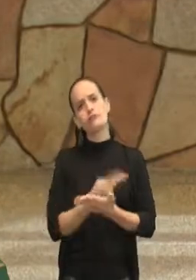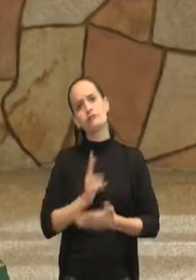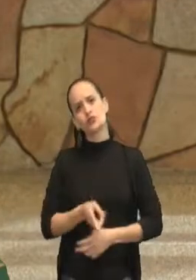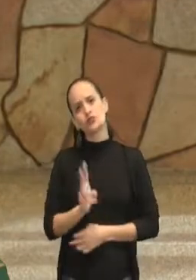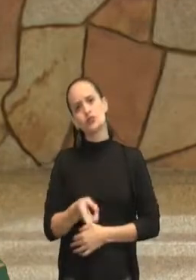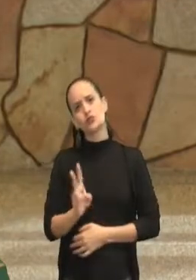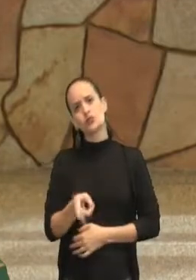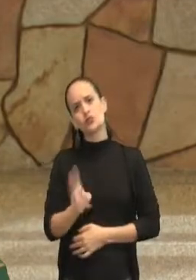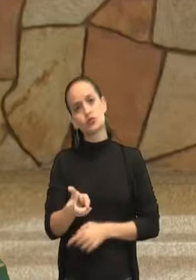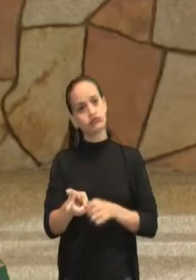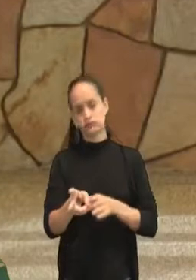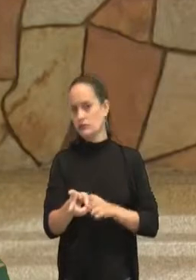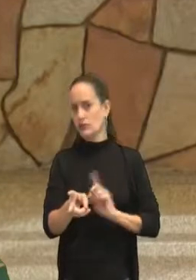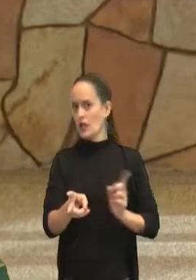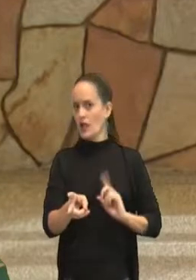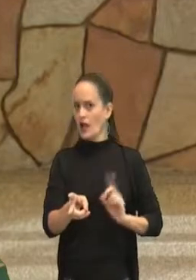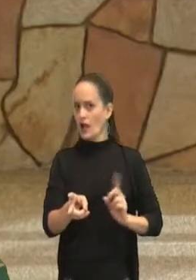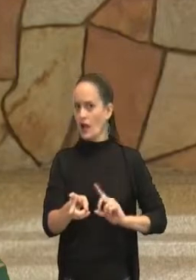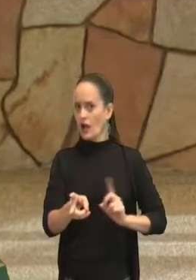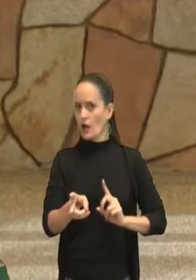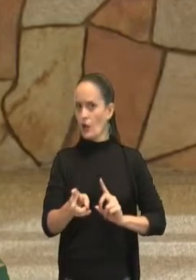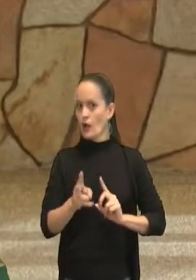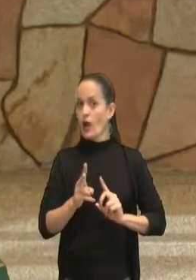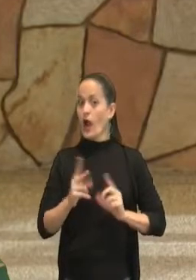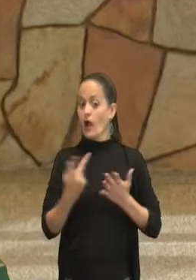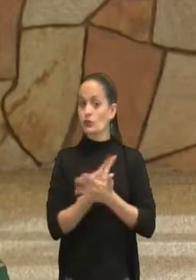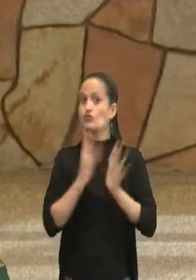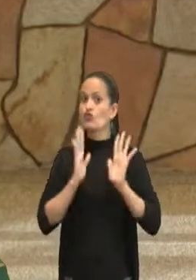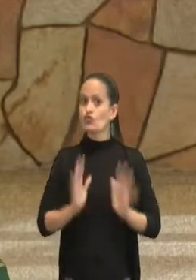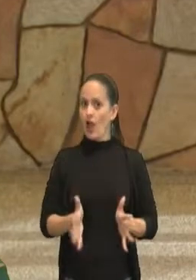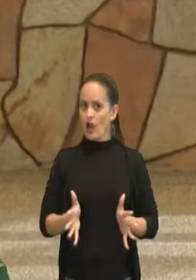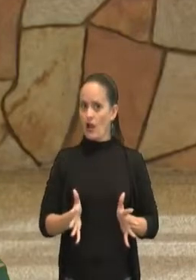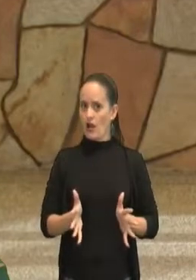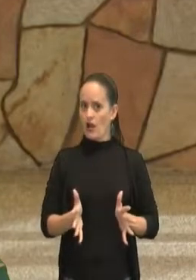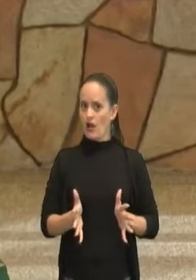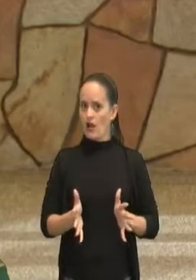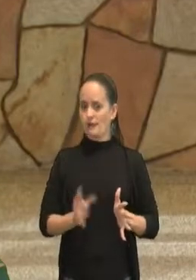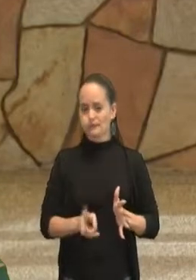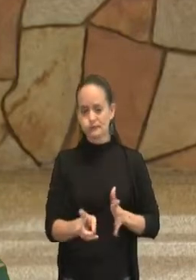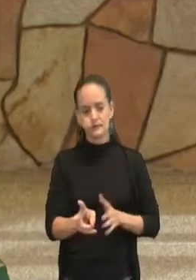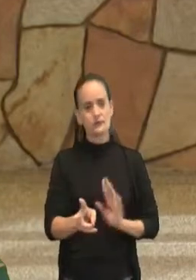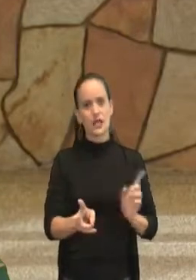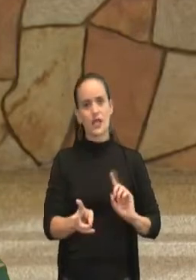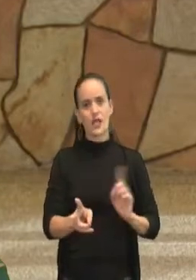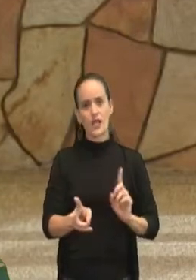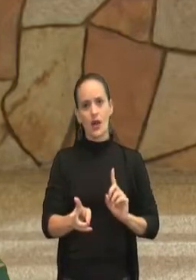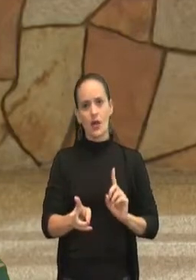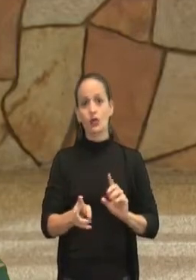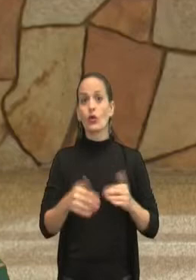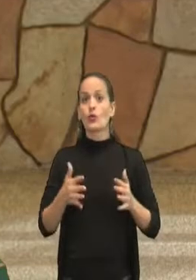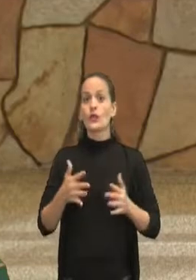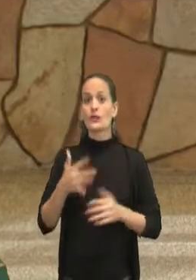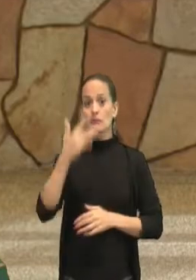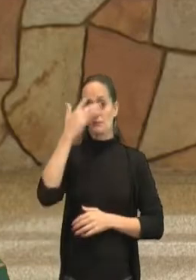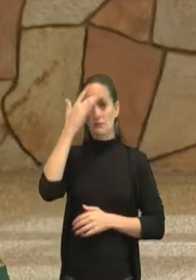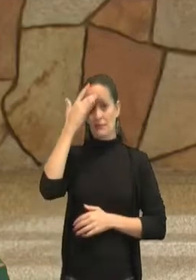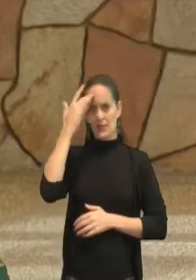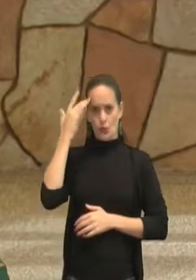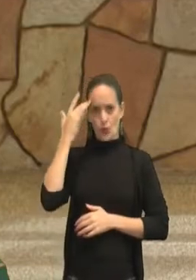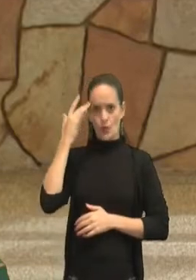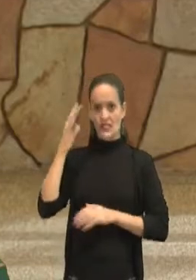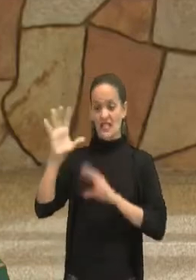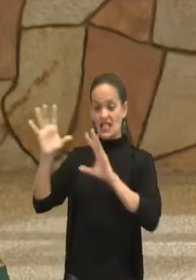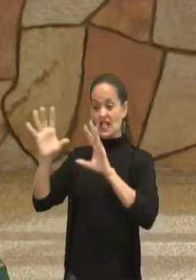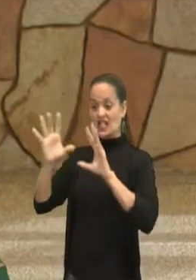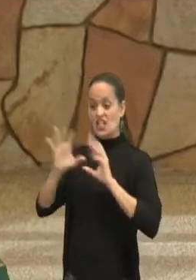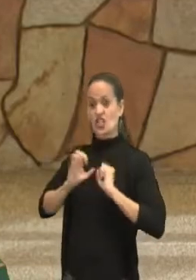de continuidade nesse tempo verbal. A todos quantos o receberam, ou seja, aqueles